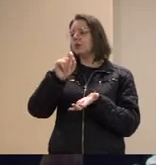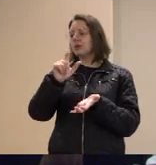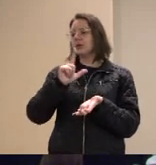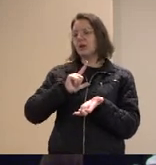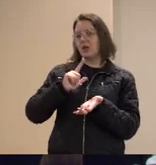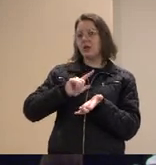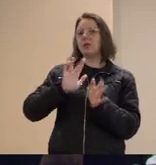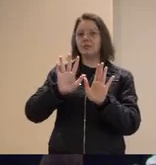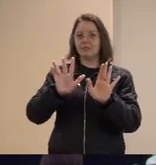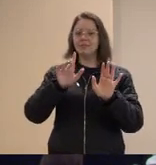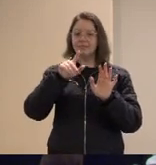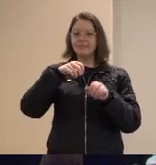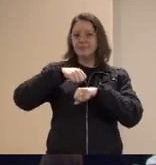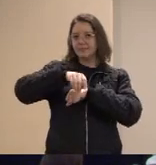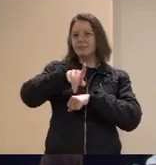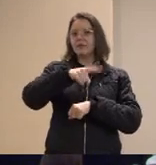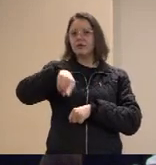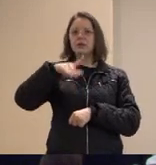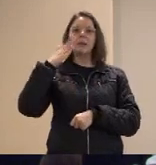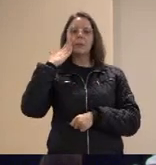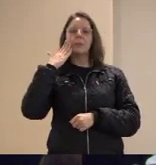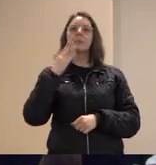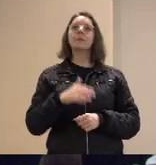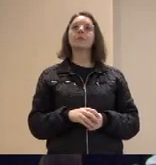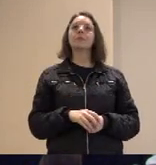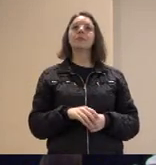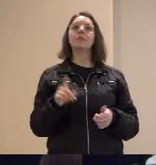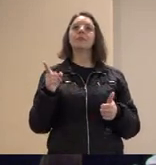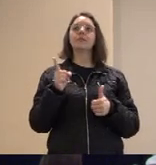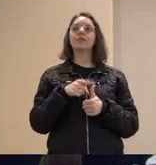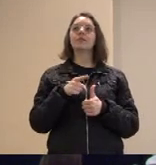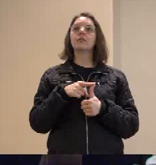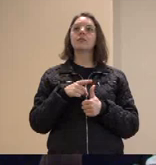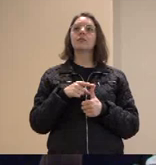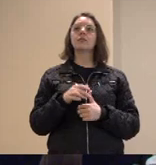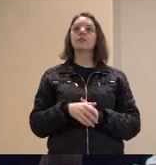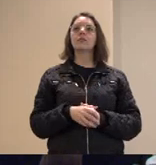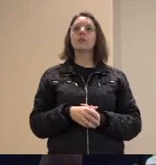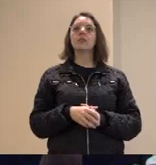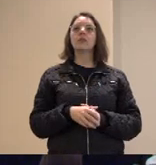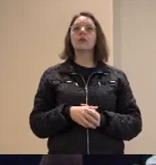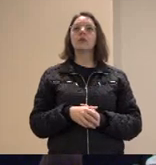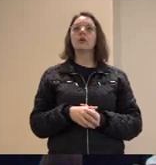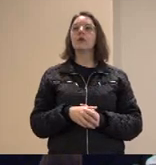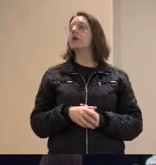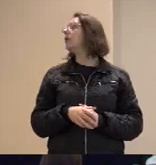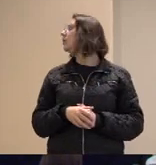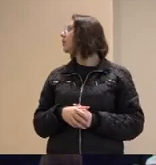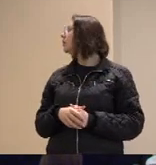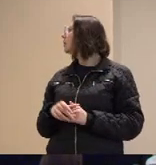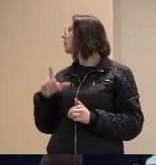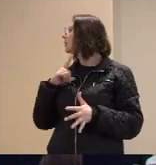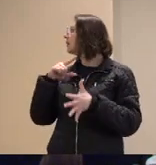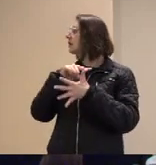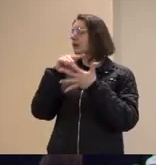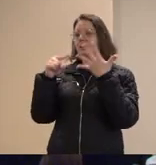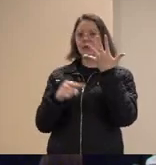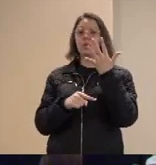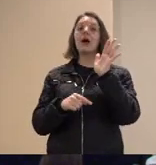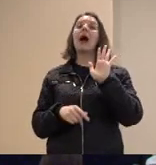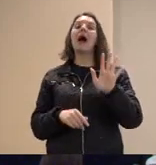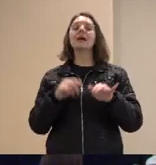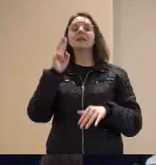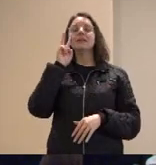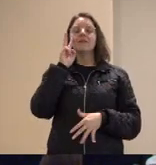avancei? Tá? Então, ele trazia os cinco, e se a gente olhar